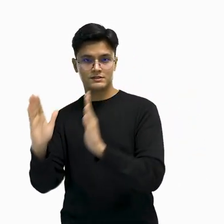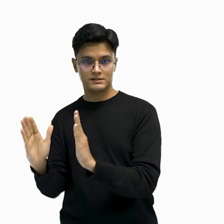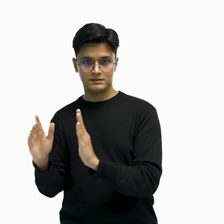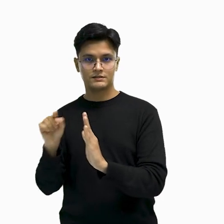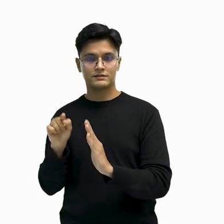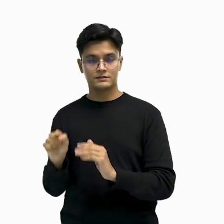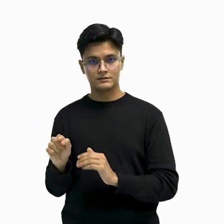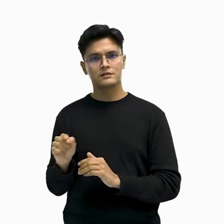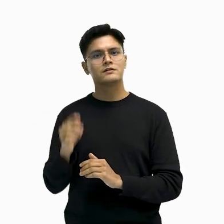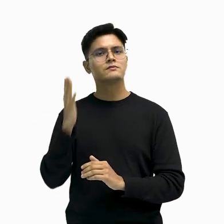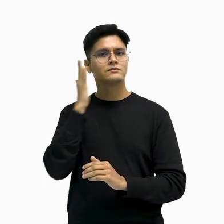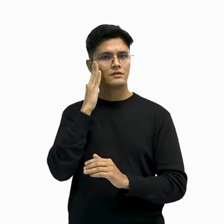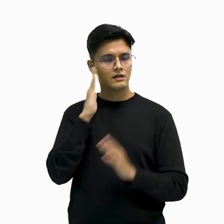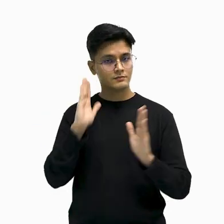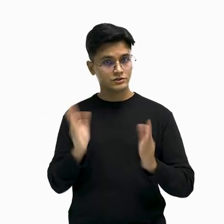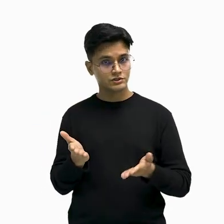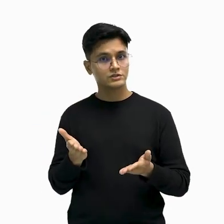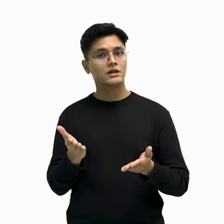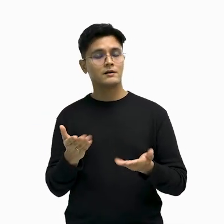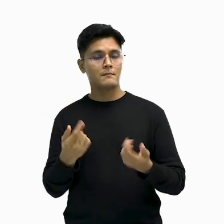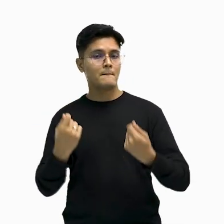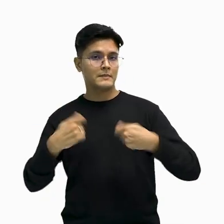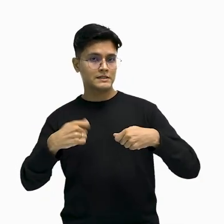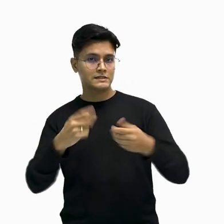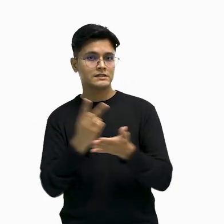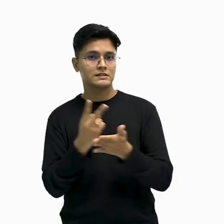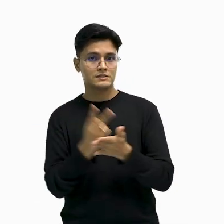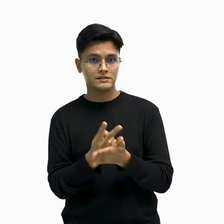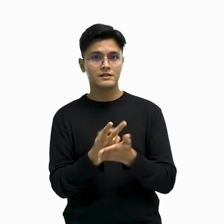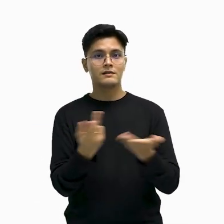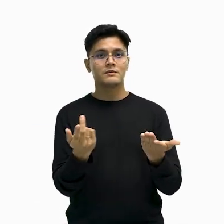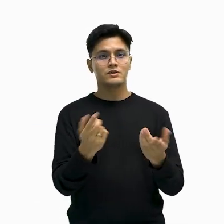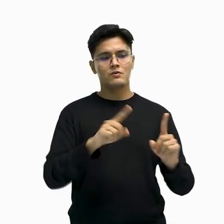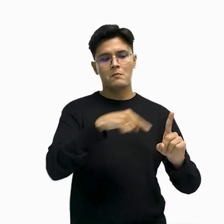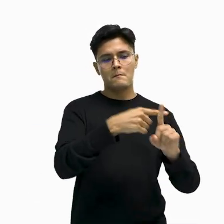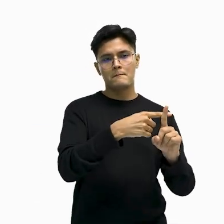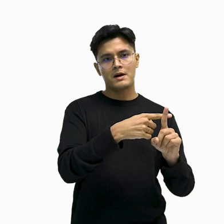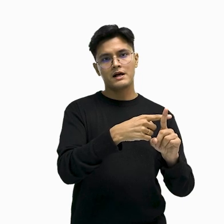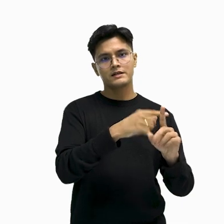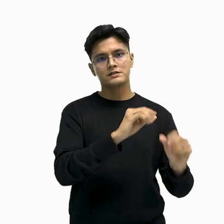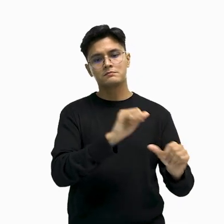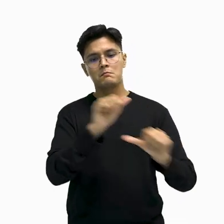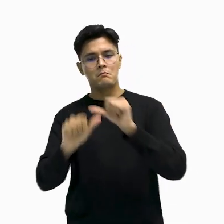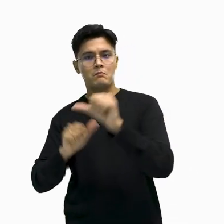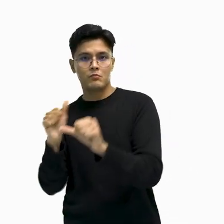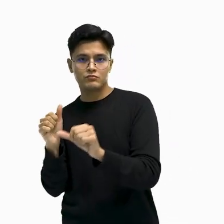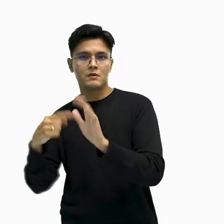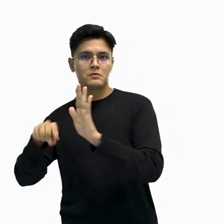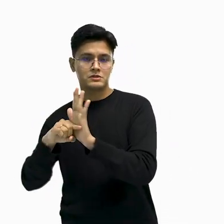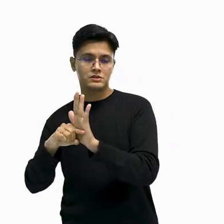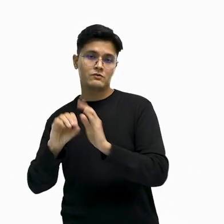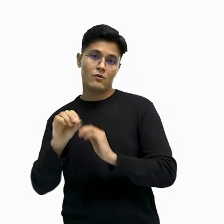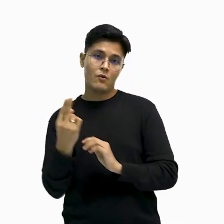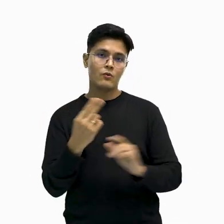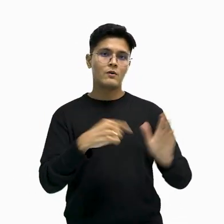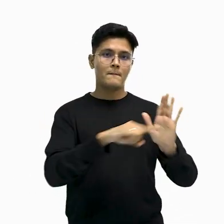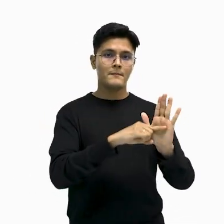segundo membro, você já sabe, sempre trocando de sinal. Então, o 30 era positivo, foi lá para o segundo